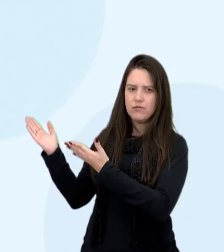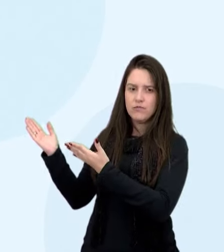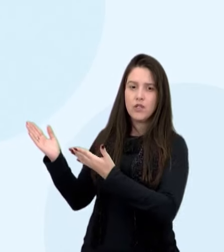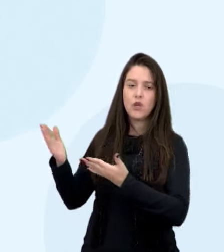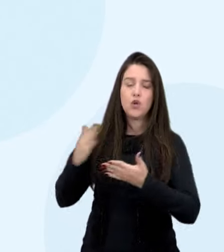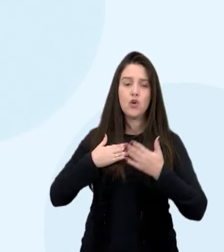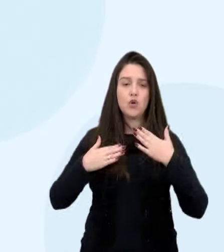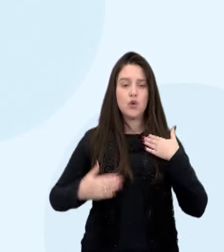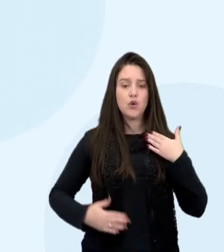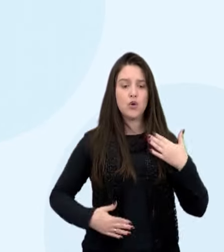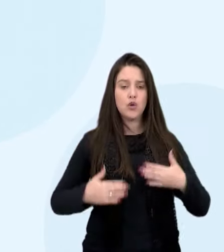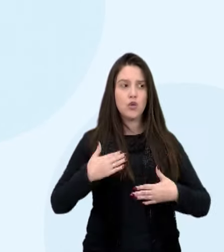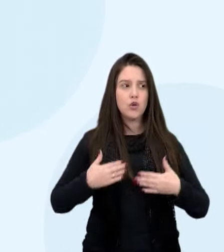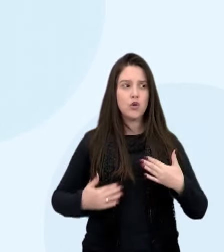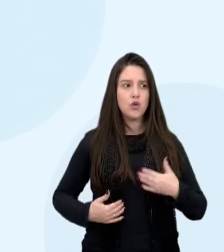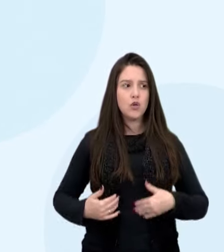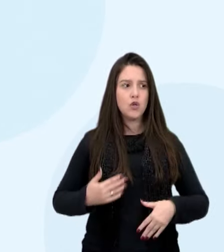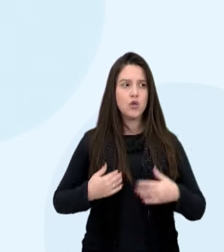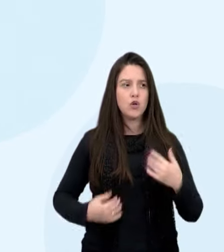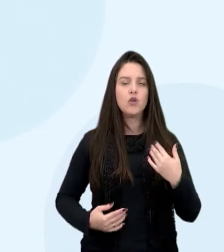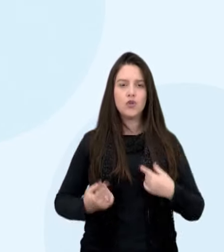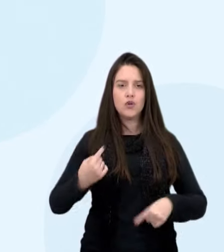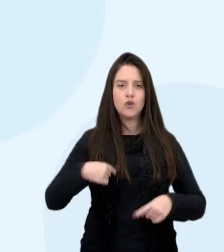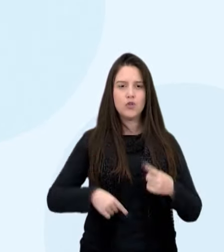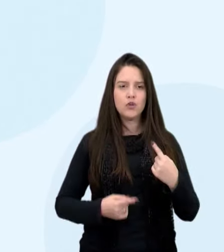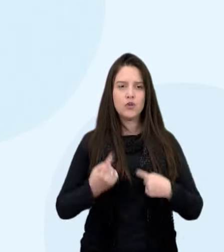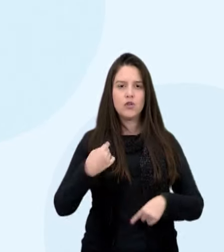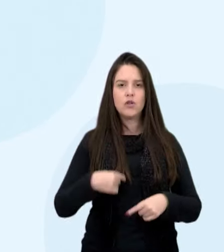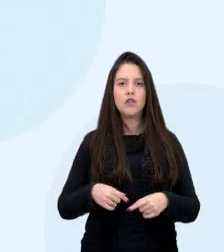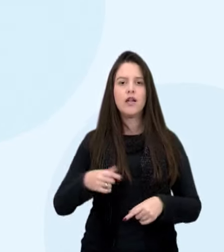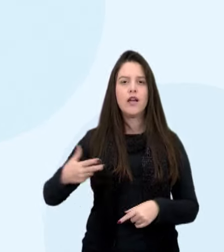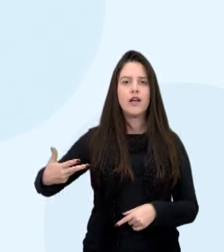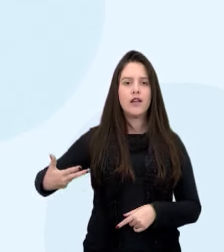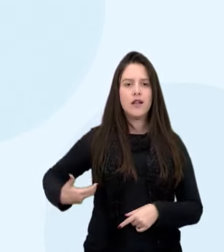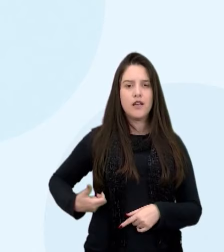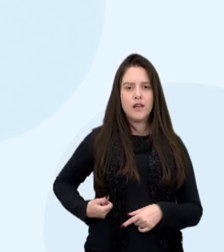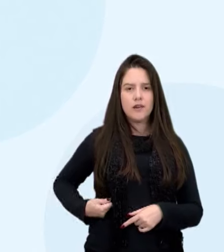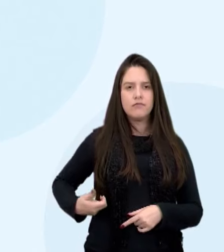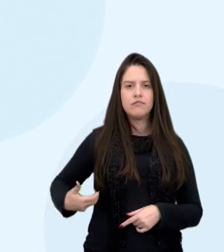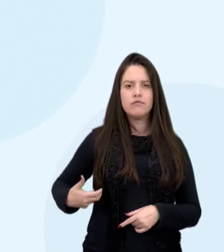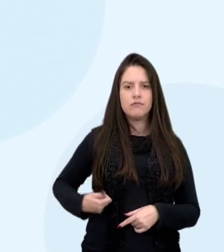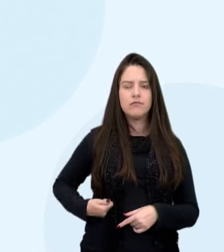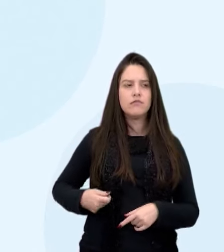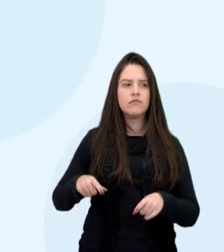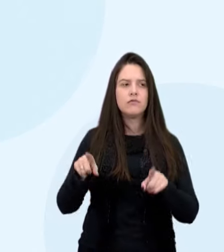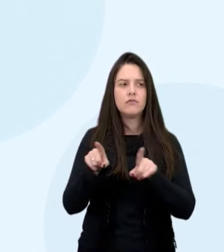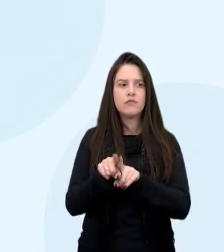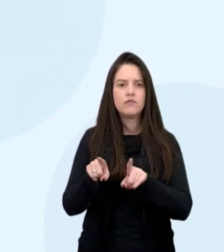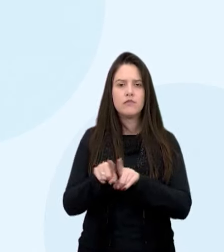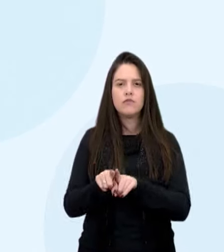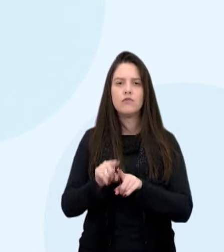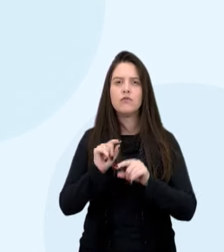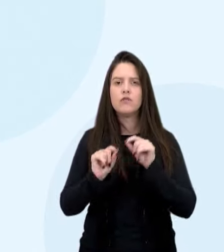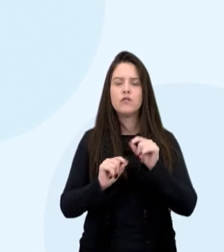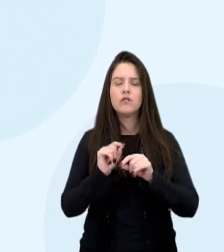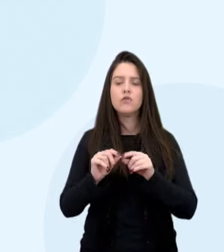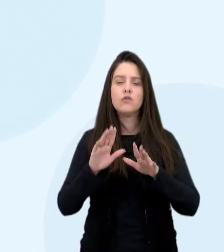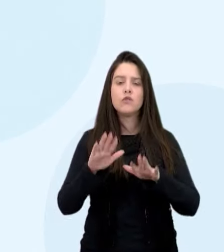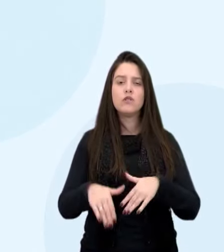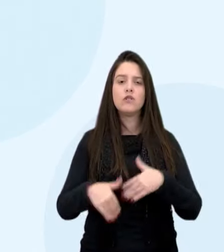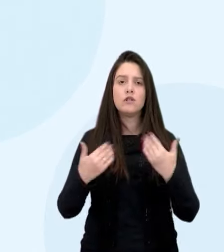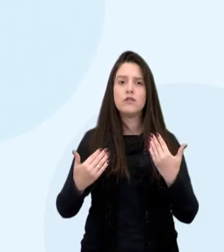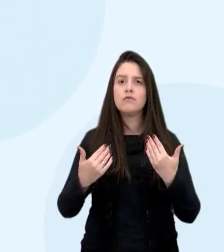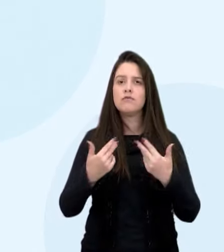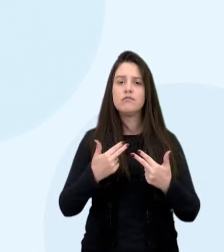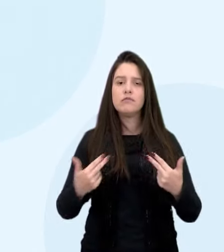hormônios. Então, vocês vão ver justamente aqui, ó, onde é que está a insulina? A insulina está aqui, olha, né? Qual que é o receptor aí